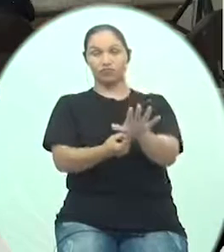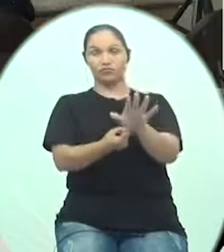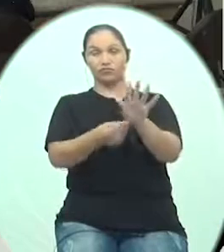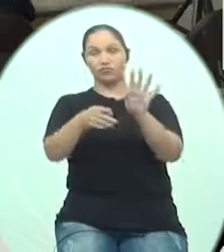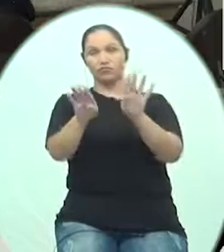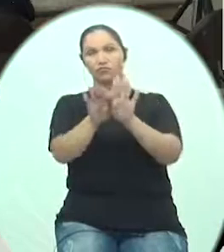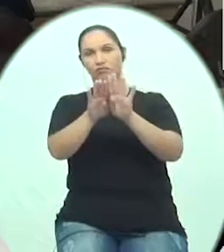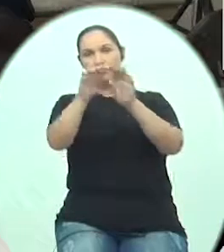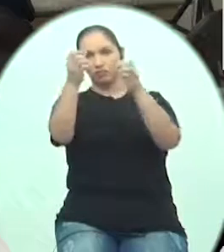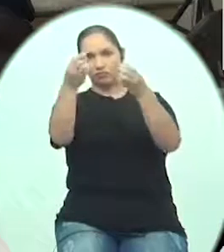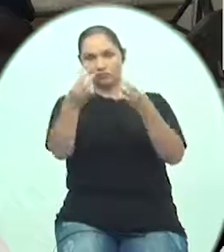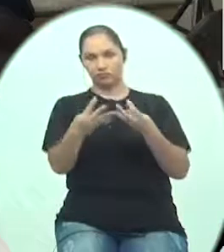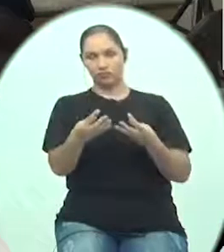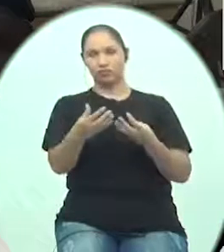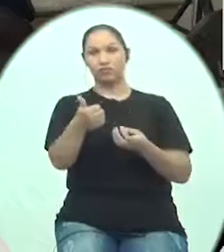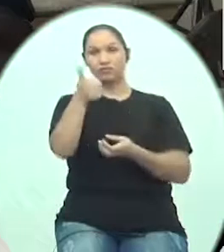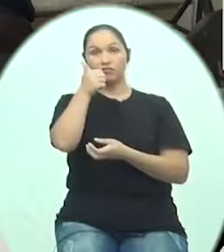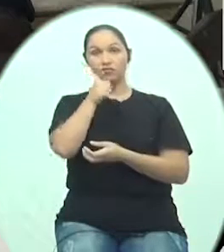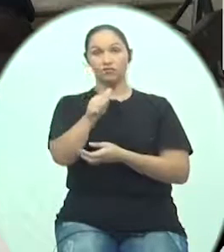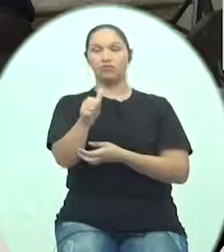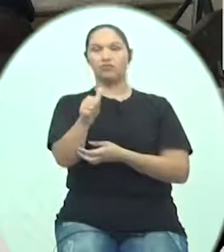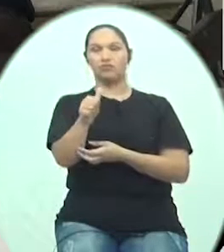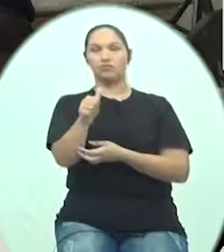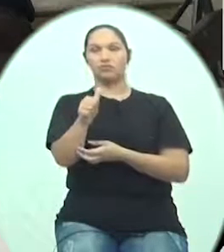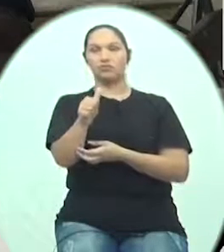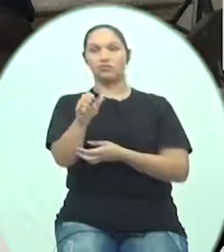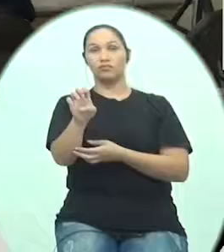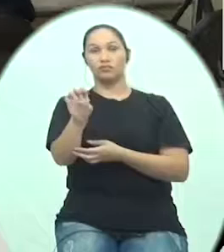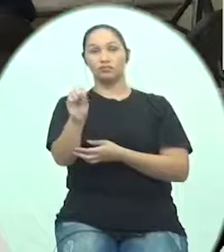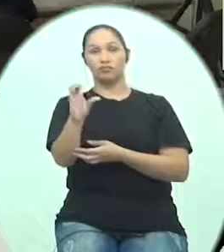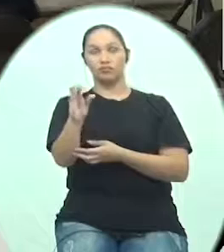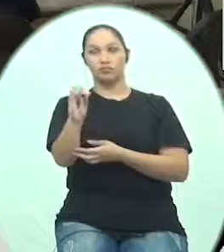sobre as escolhedeiras por favor roda o